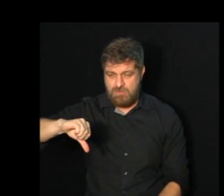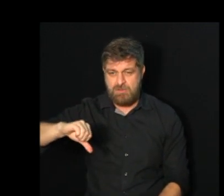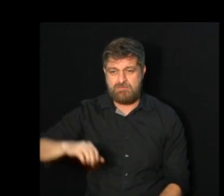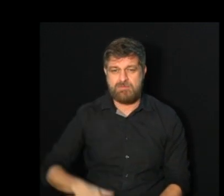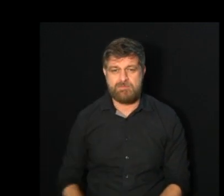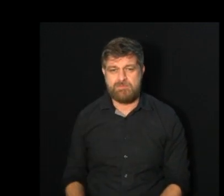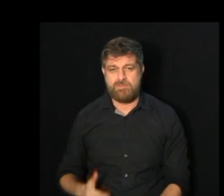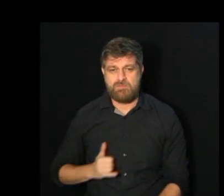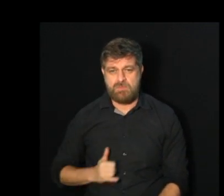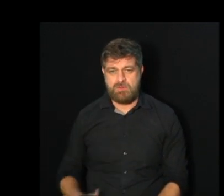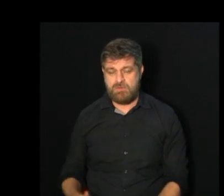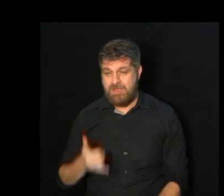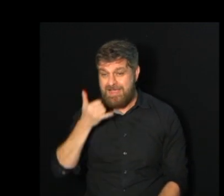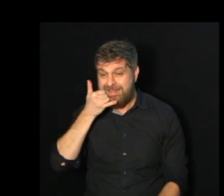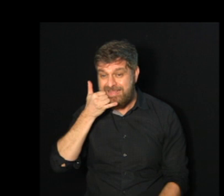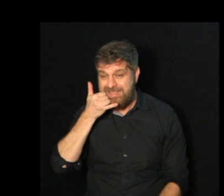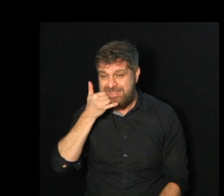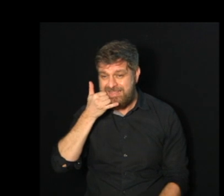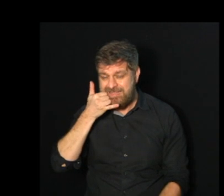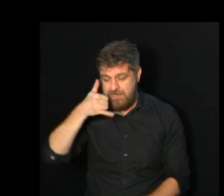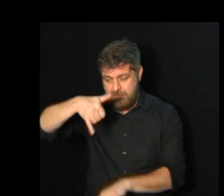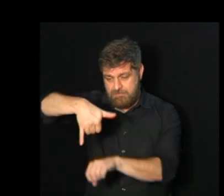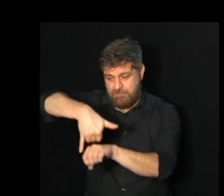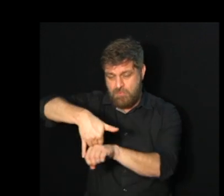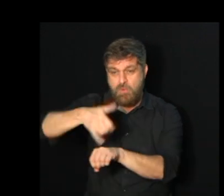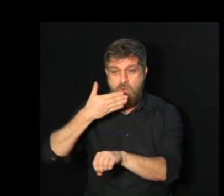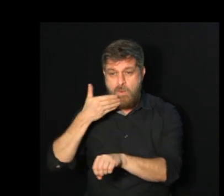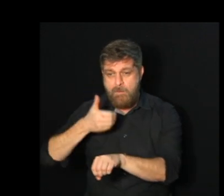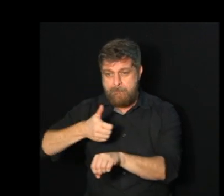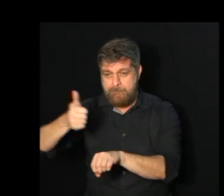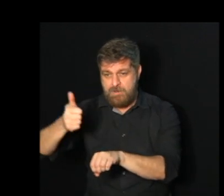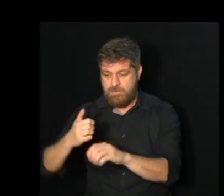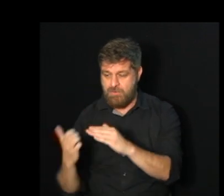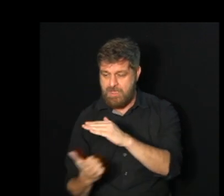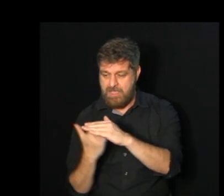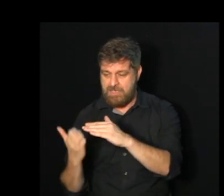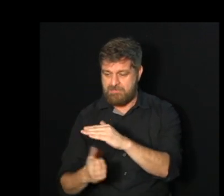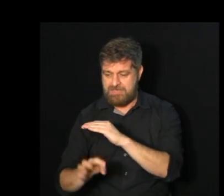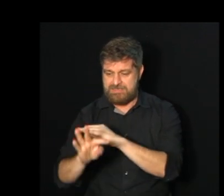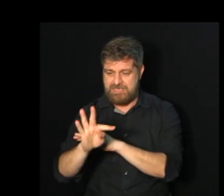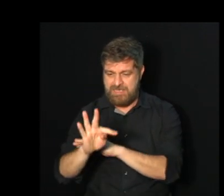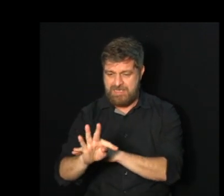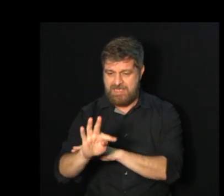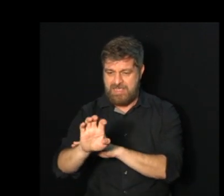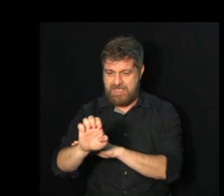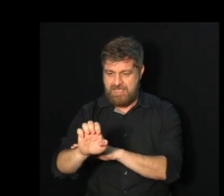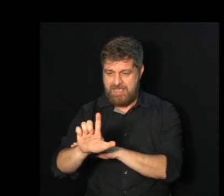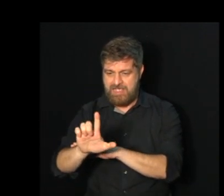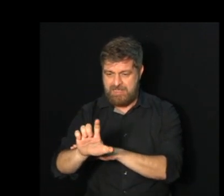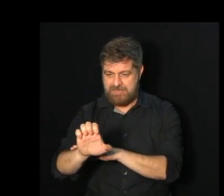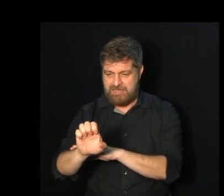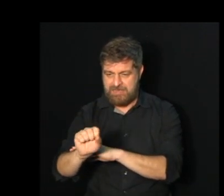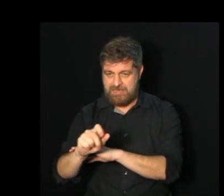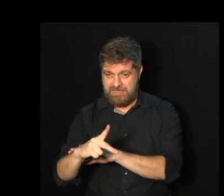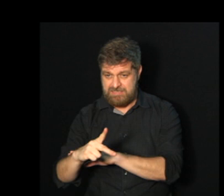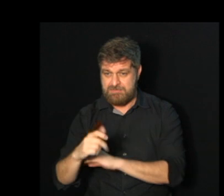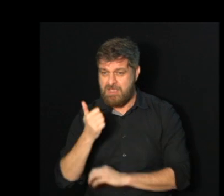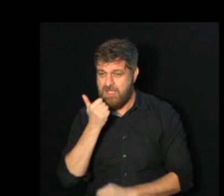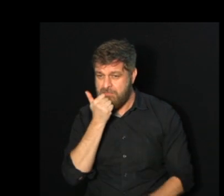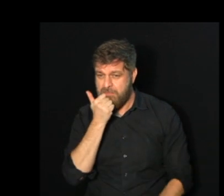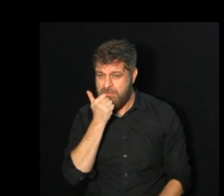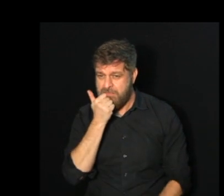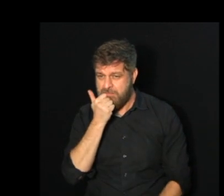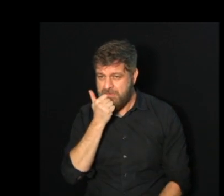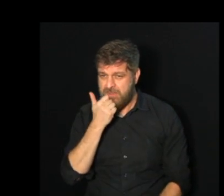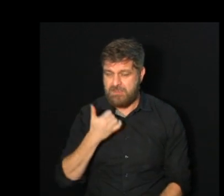a telefonia melhorou, através da Telesp, né, que requeria investimento, o radioamador, o telefone